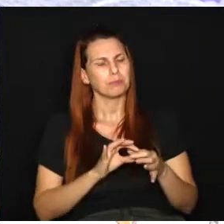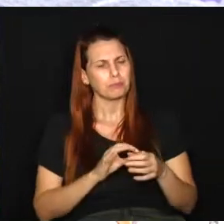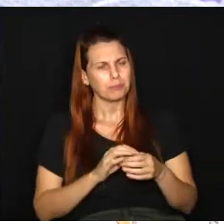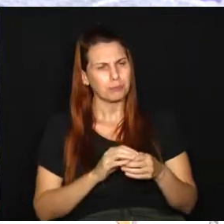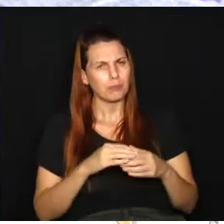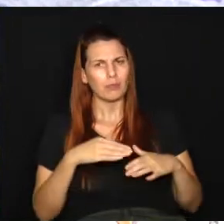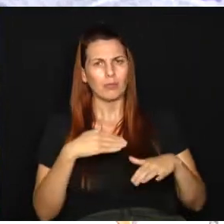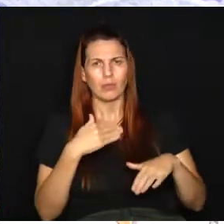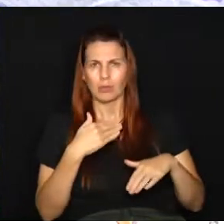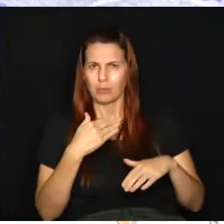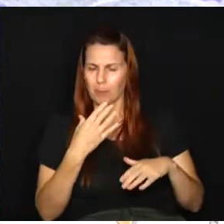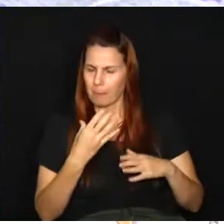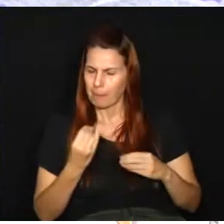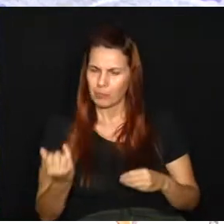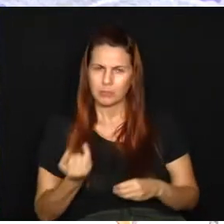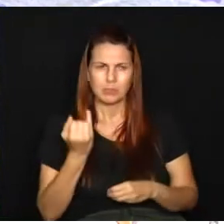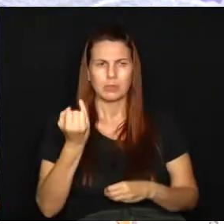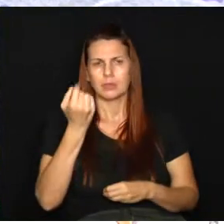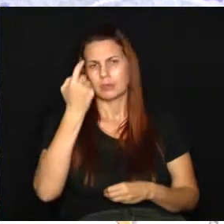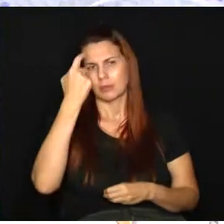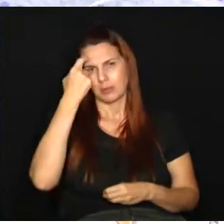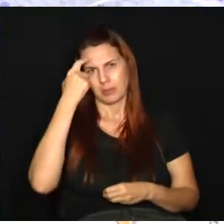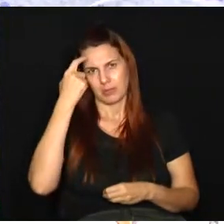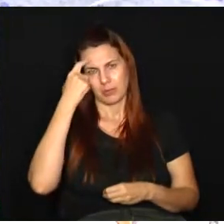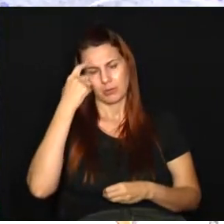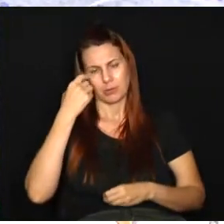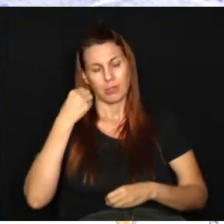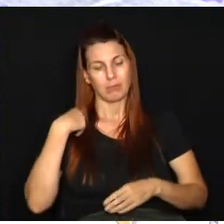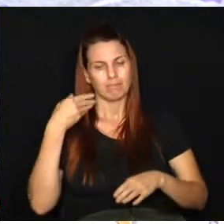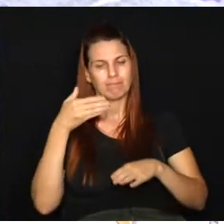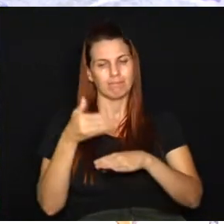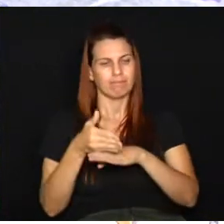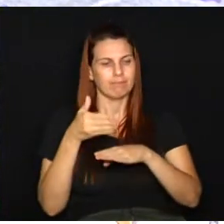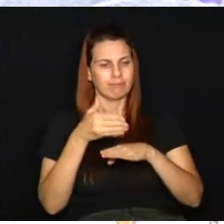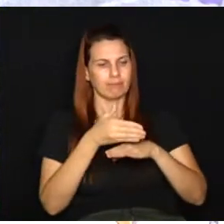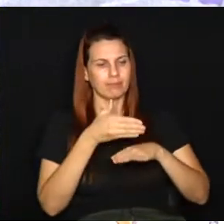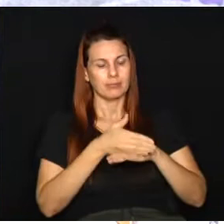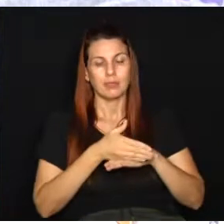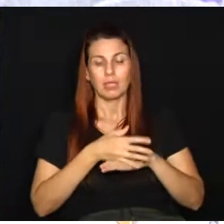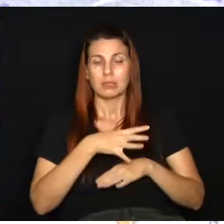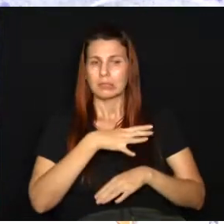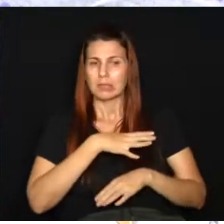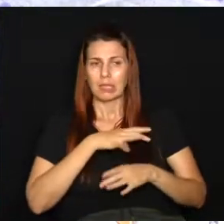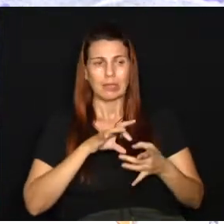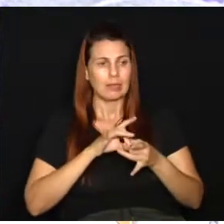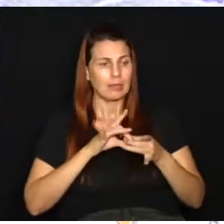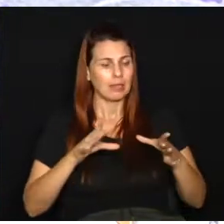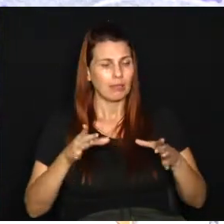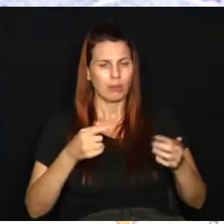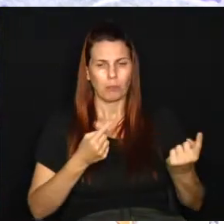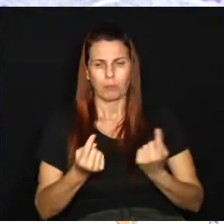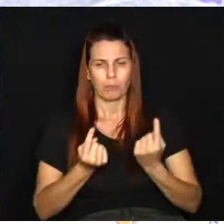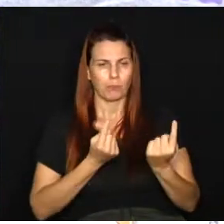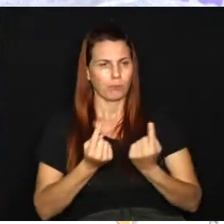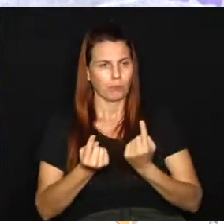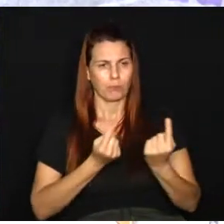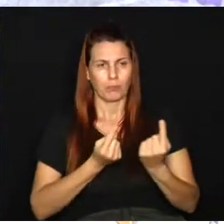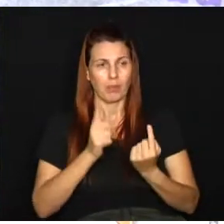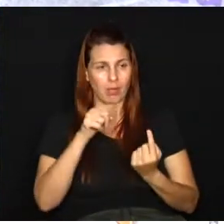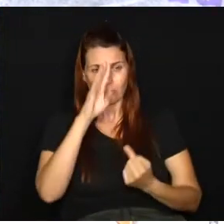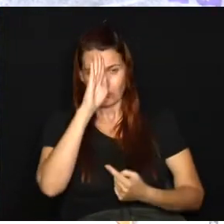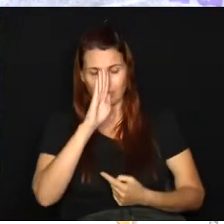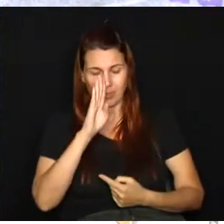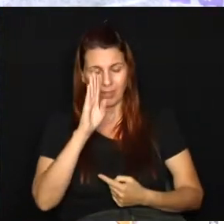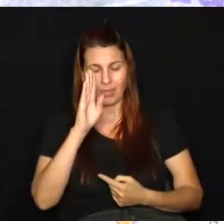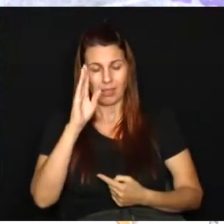um processo muito importante também de pensar o acesso à cidade, o direito à circulação, que é o direito mais básico de toda pessoa, mas